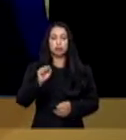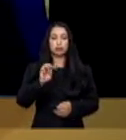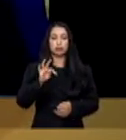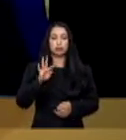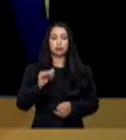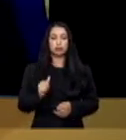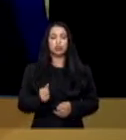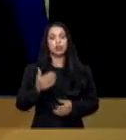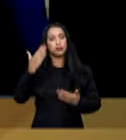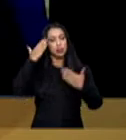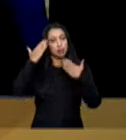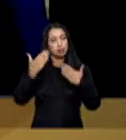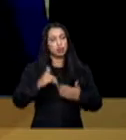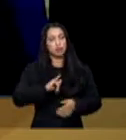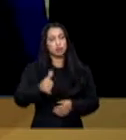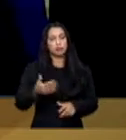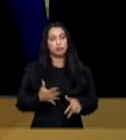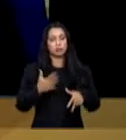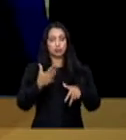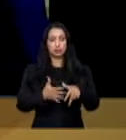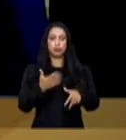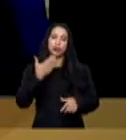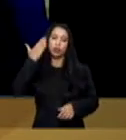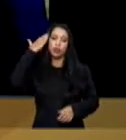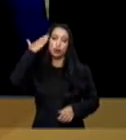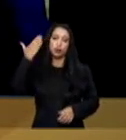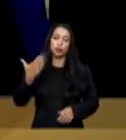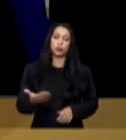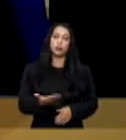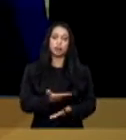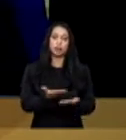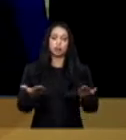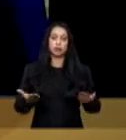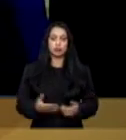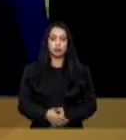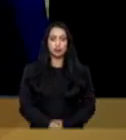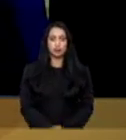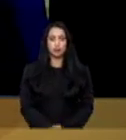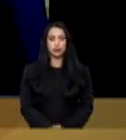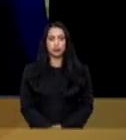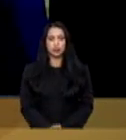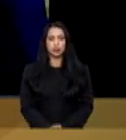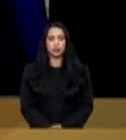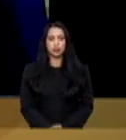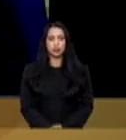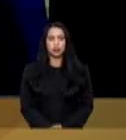pela oportunidade dessa sustentação oral. Obrigado, senhoras e senhores.